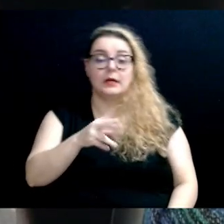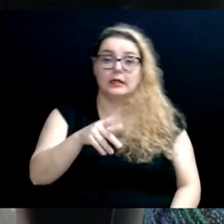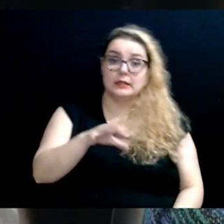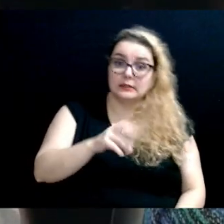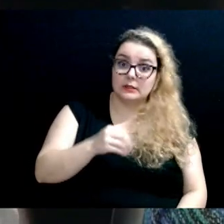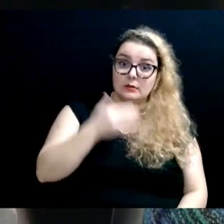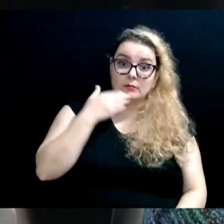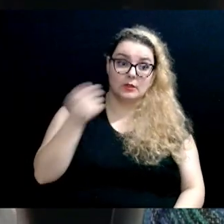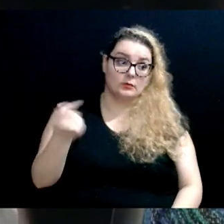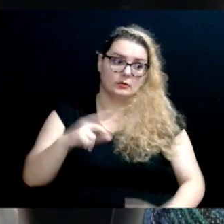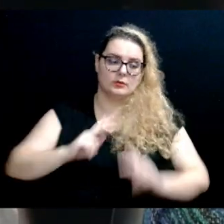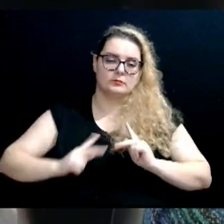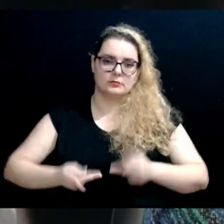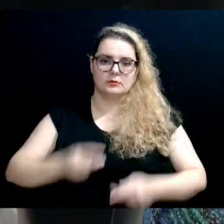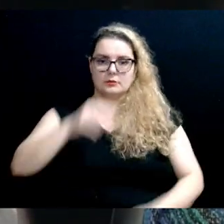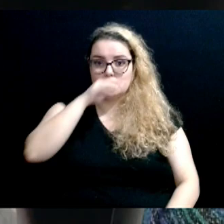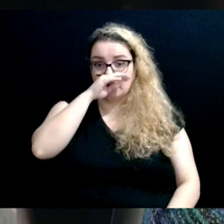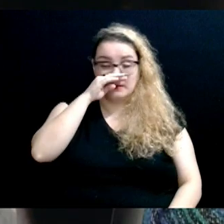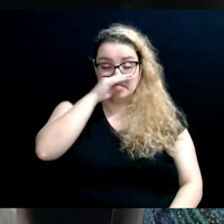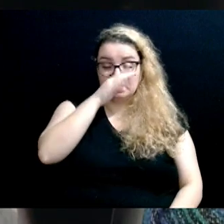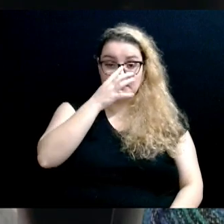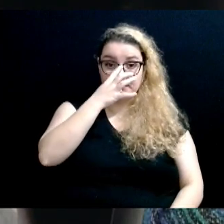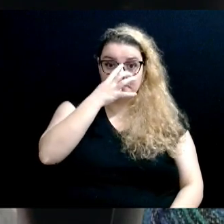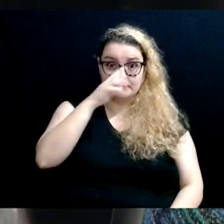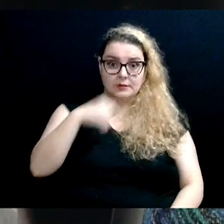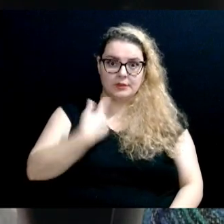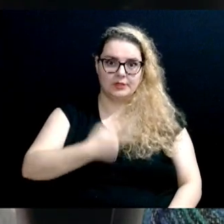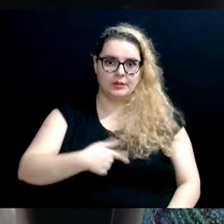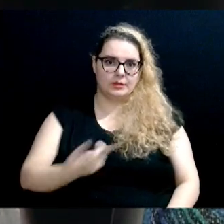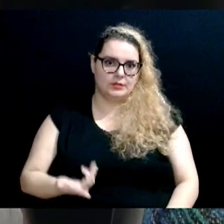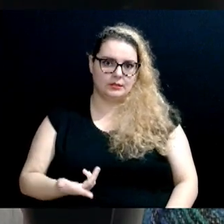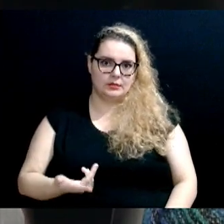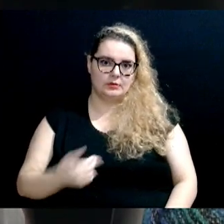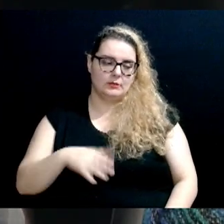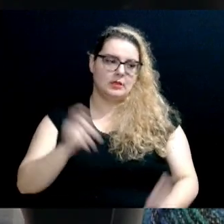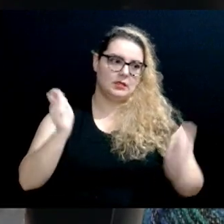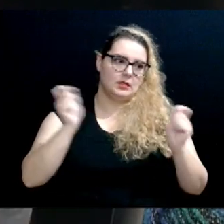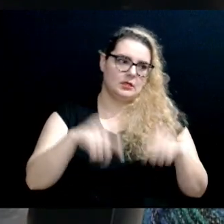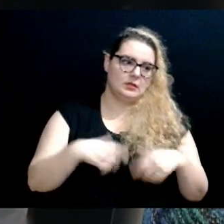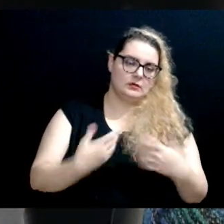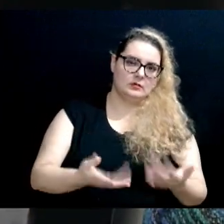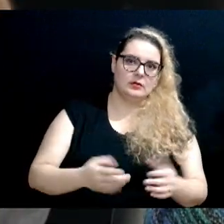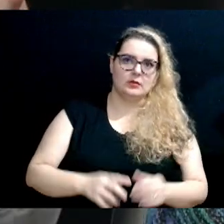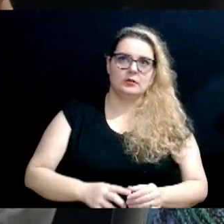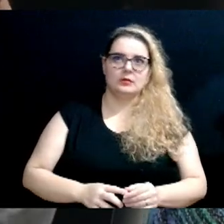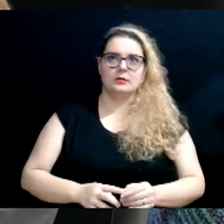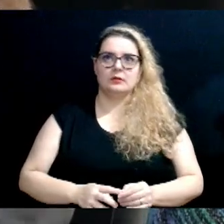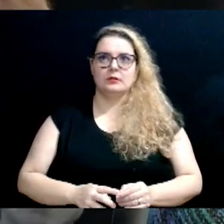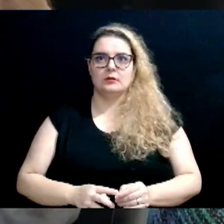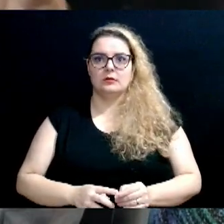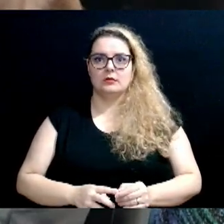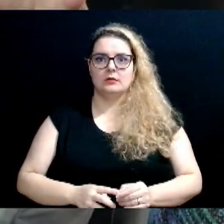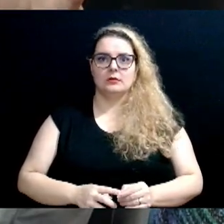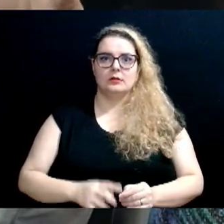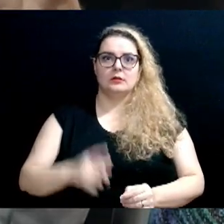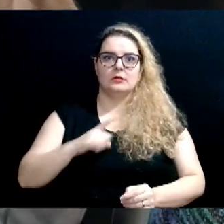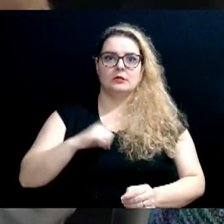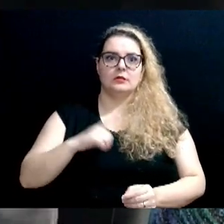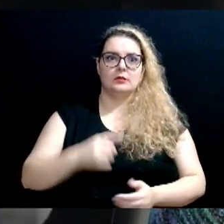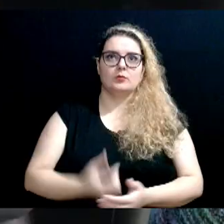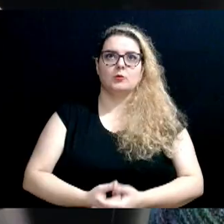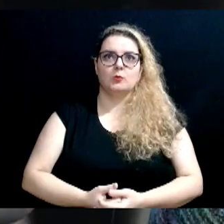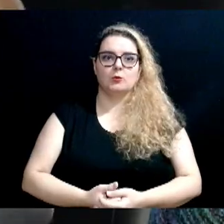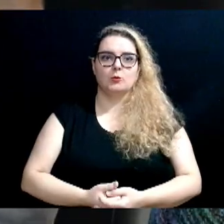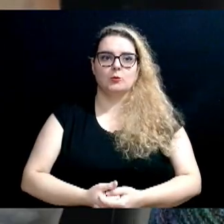humano. Agora, nós somos muito mais eficientes em ter uma visão nexialista das coisas, que é